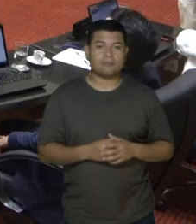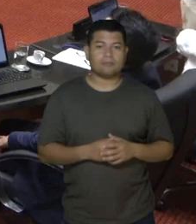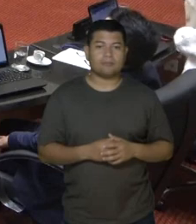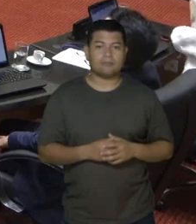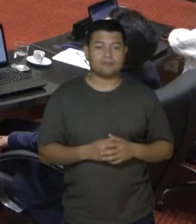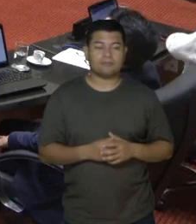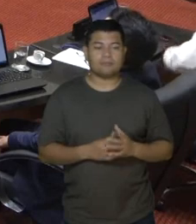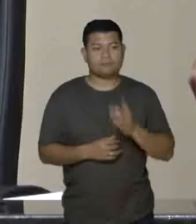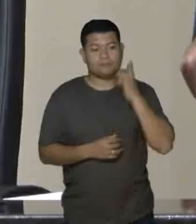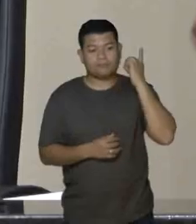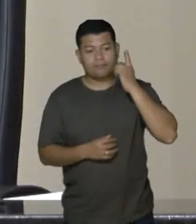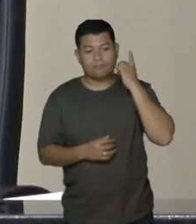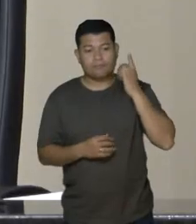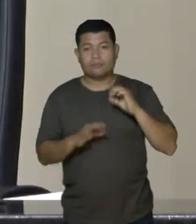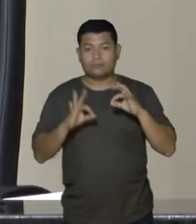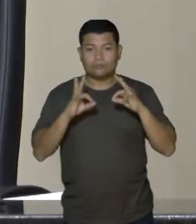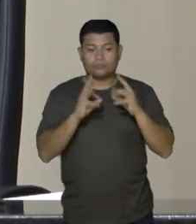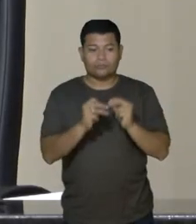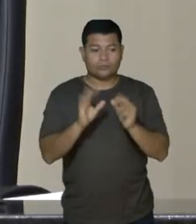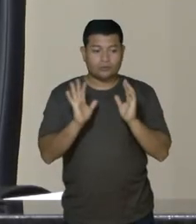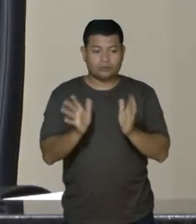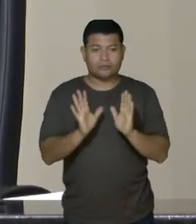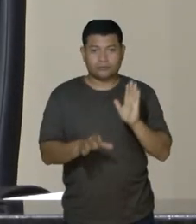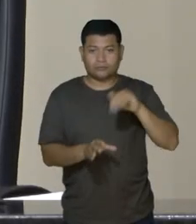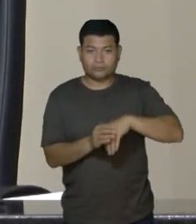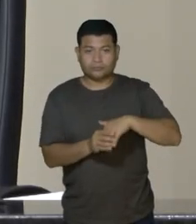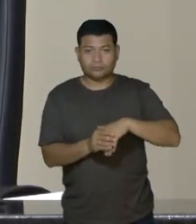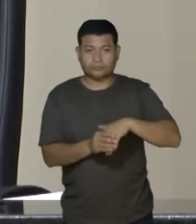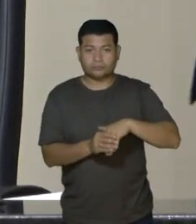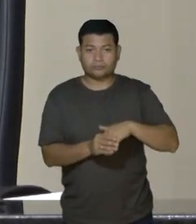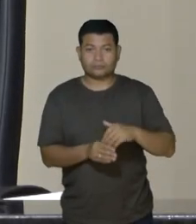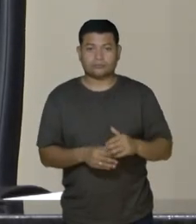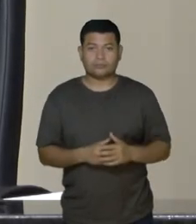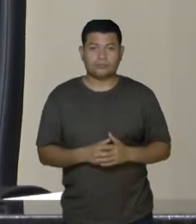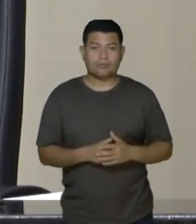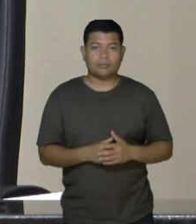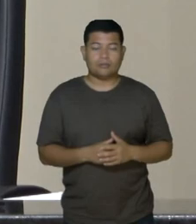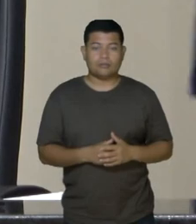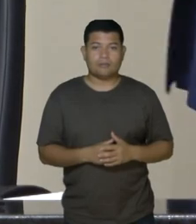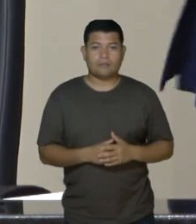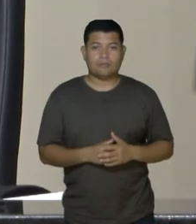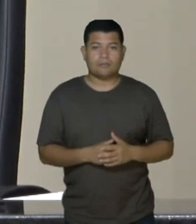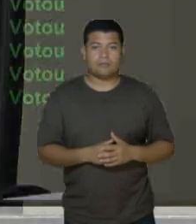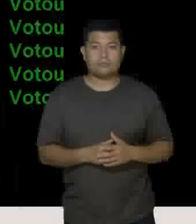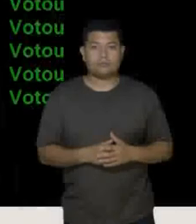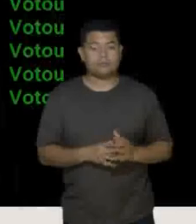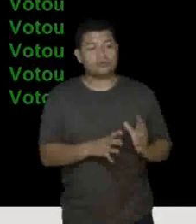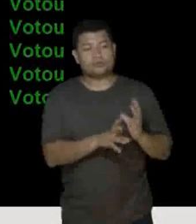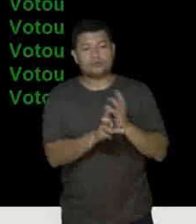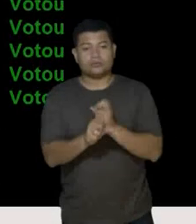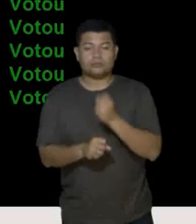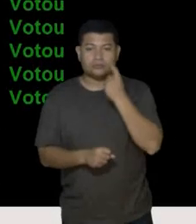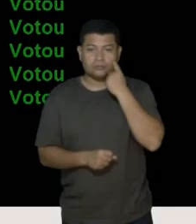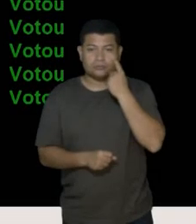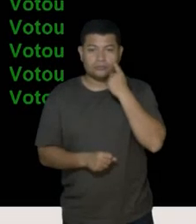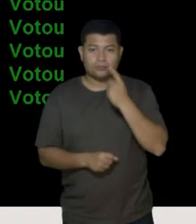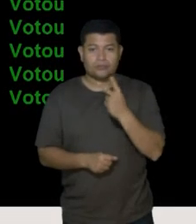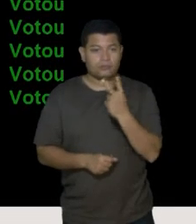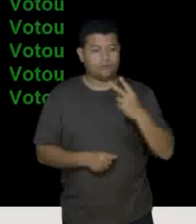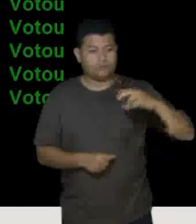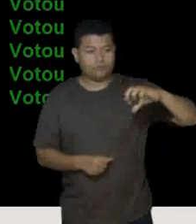senhores deputados, todos exerceram o vosso direito de voto, votaram 29 senhores deputados,